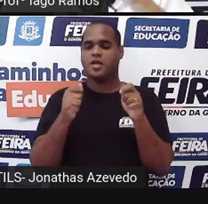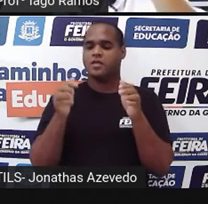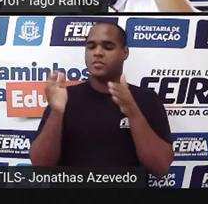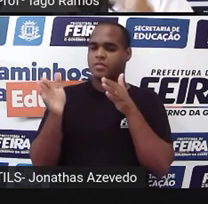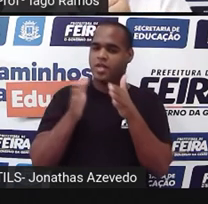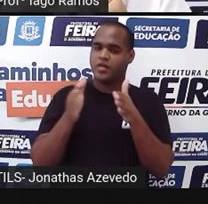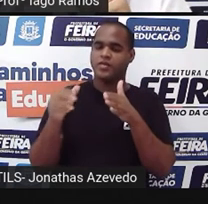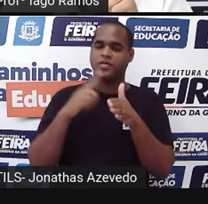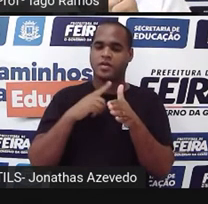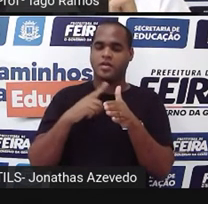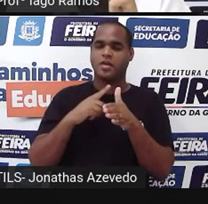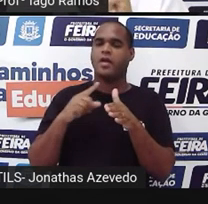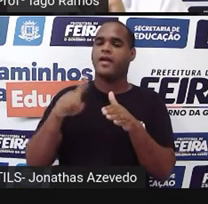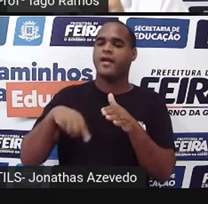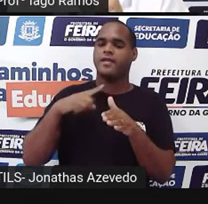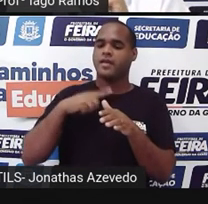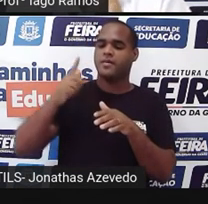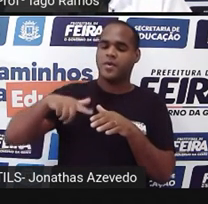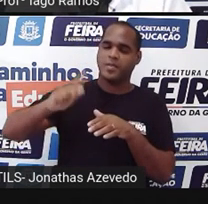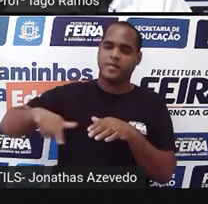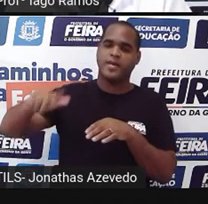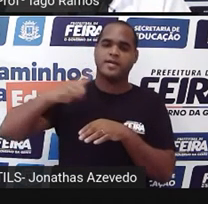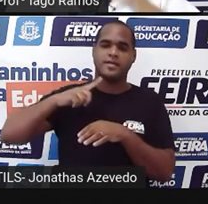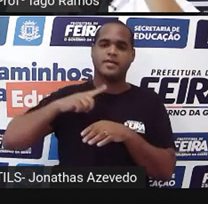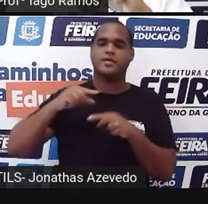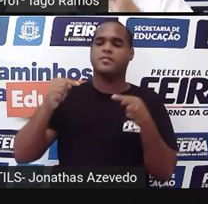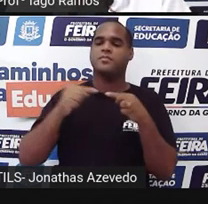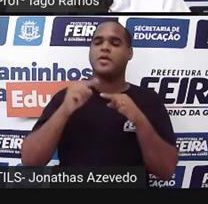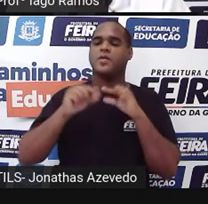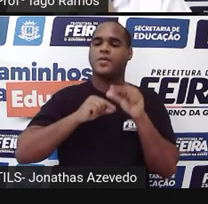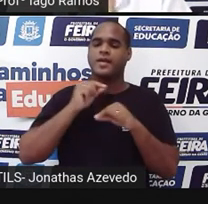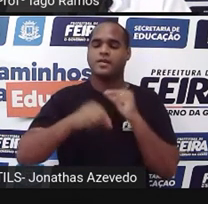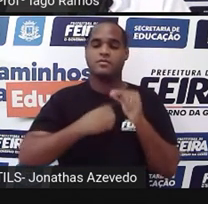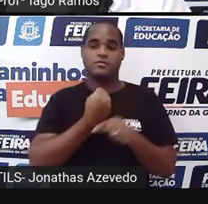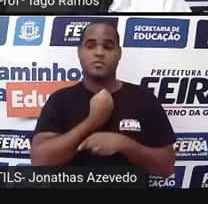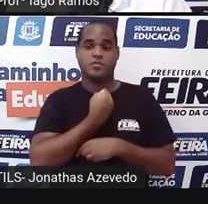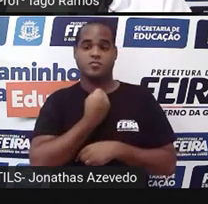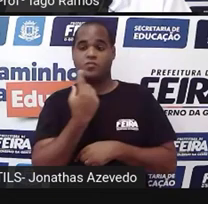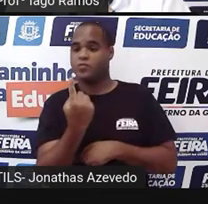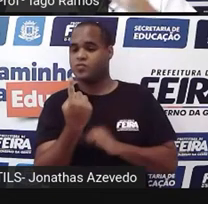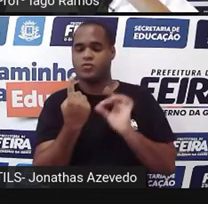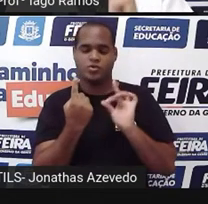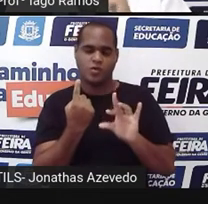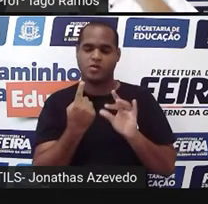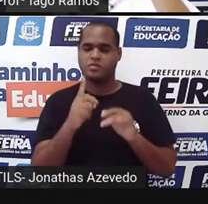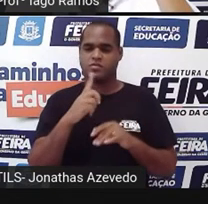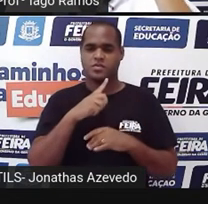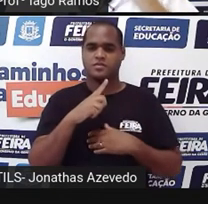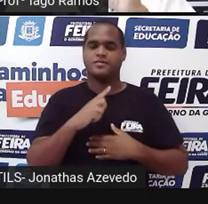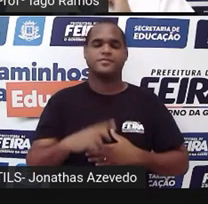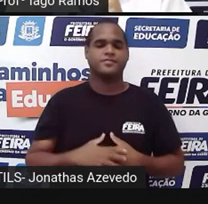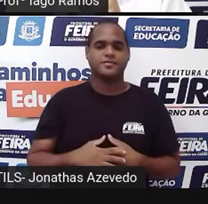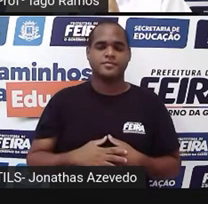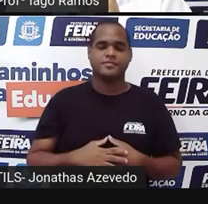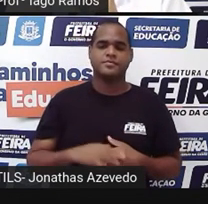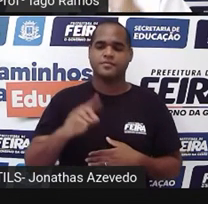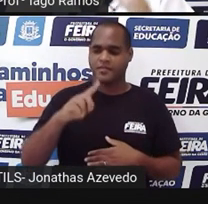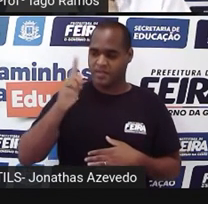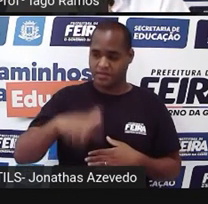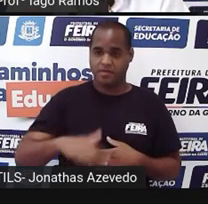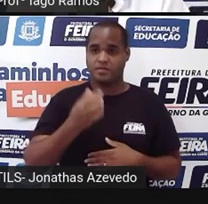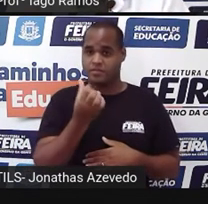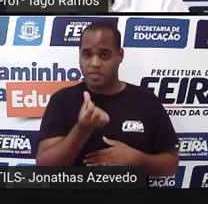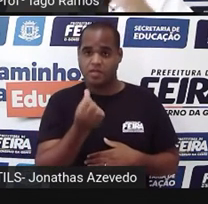período e é o algarismo que está se repetindo ele é formado por um algarismo só ele é formado apenas pelos seios